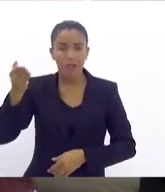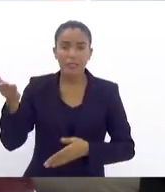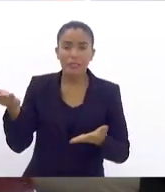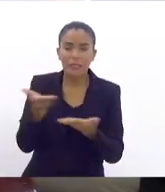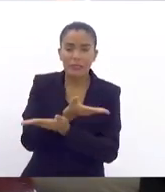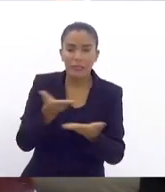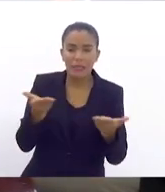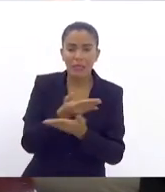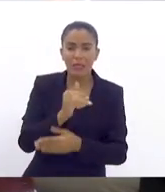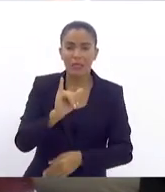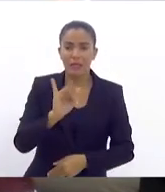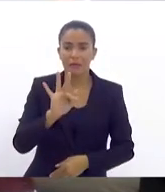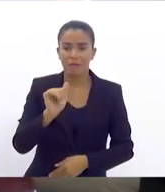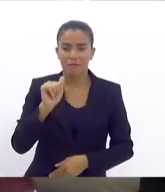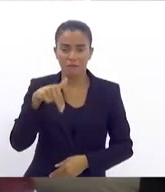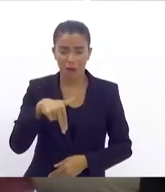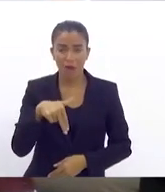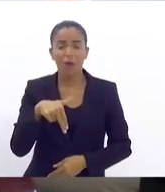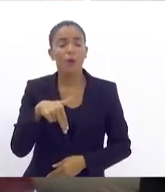destombou